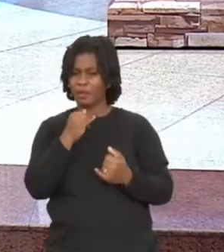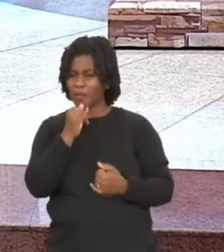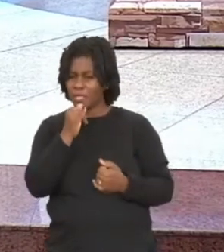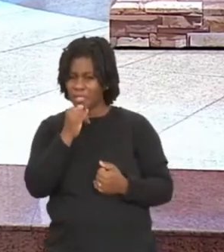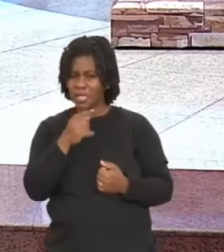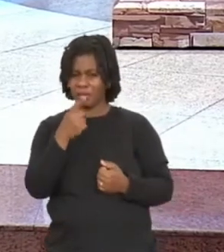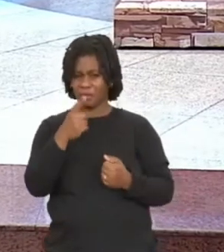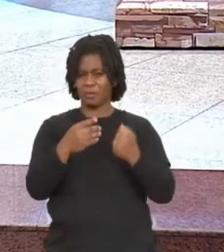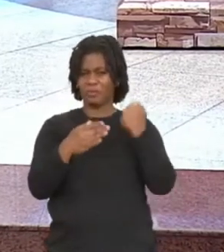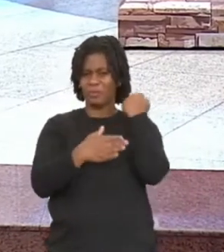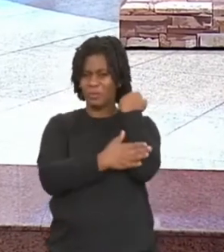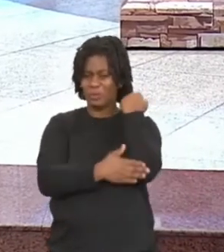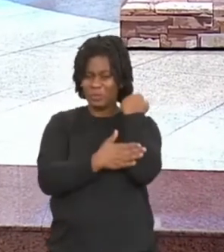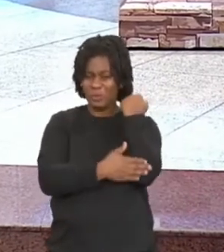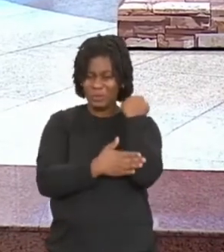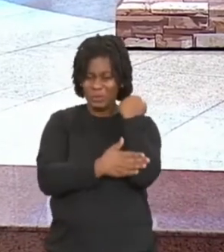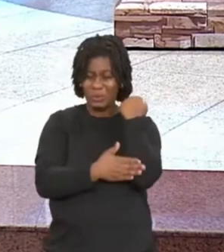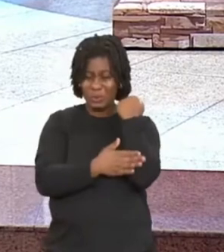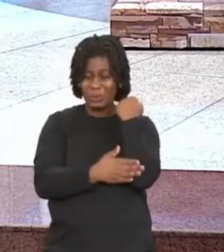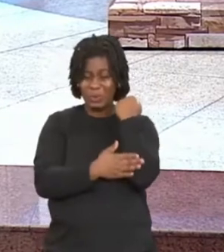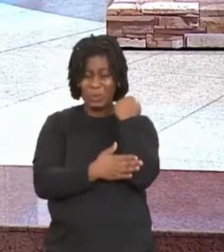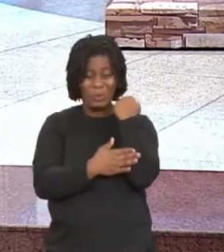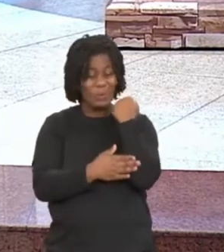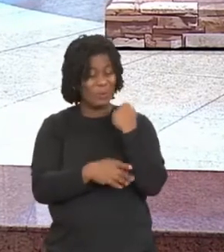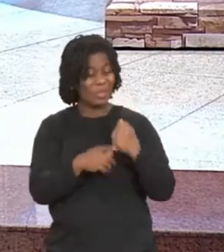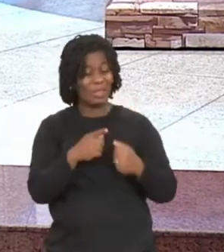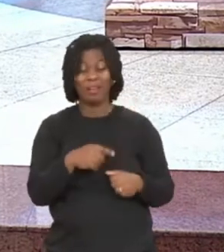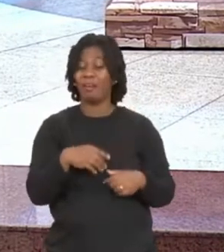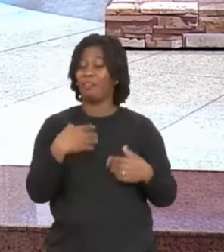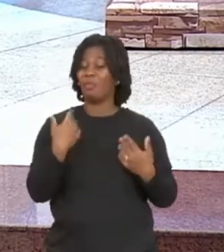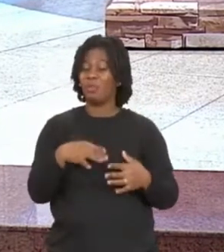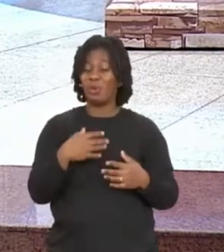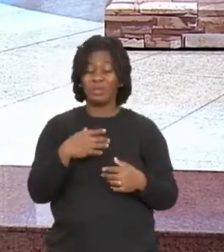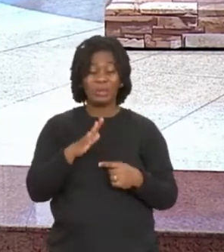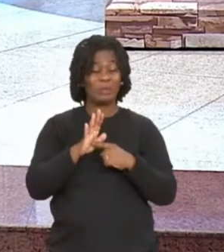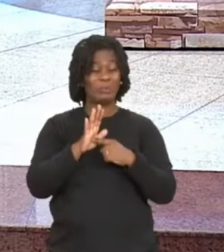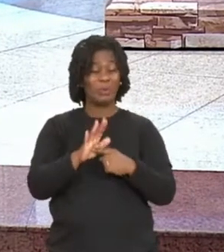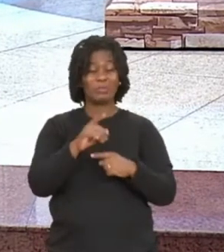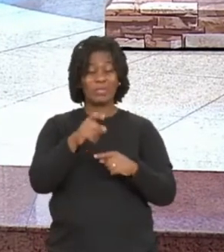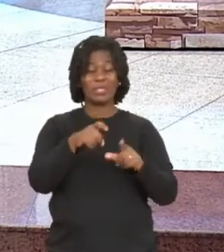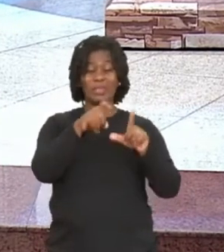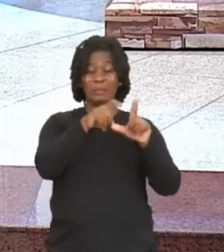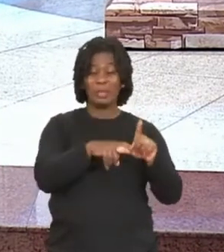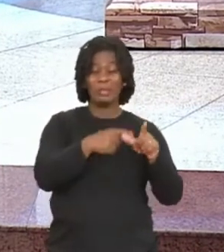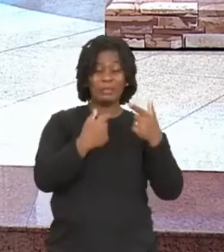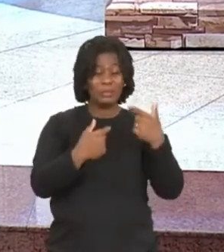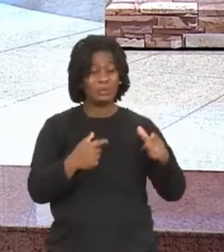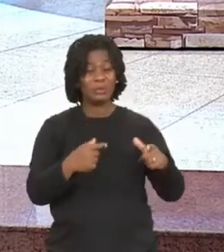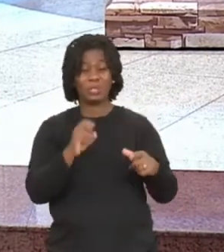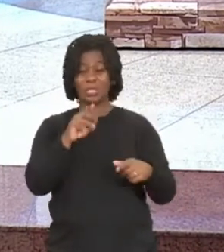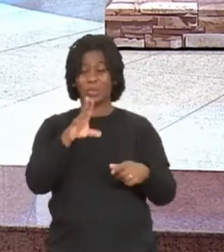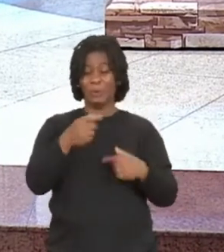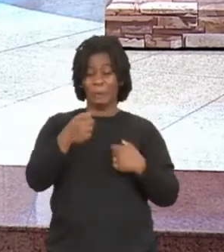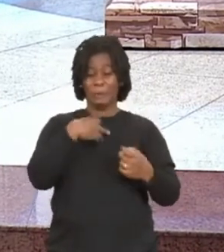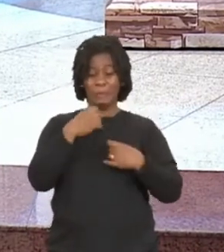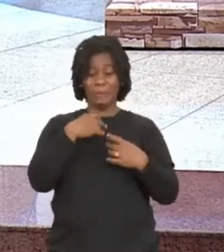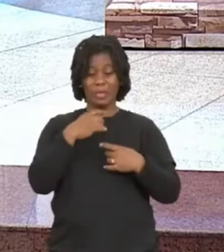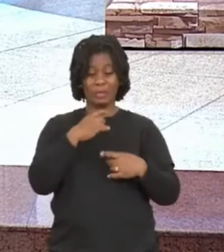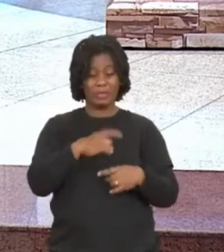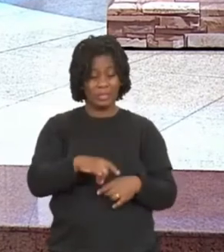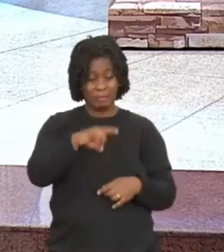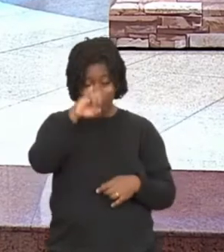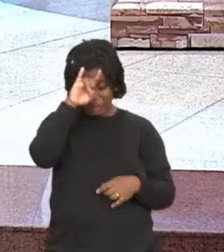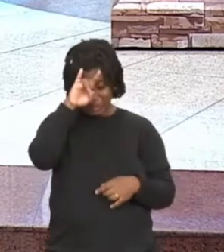sufoca, que mostra sua fraqueza, que mostra sua dependência dos outros, o seu medo de ser traído ou